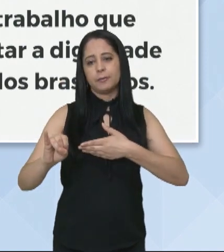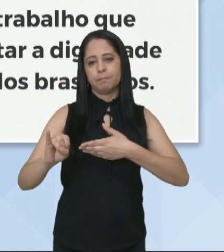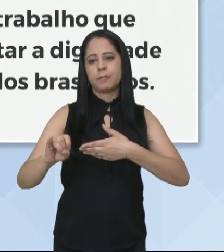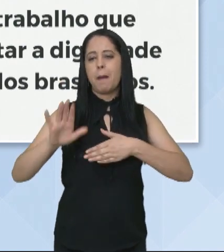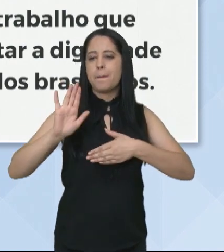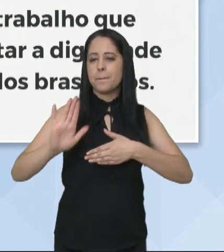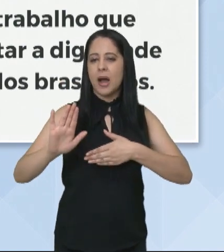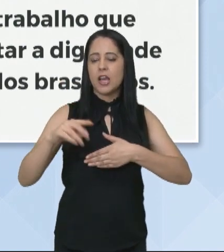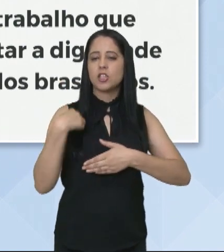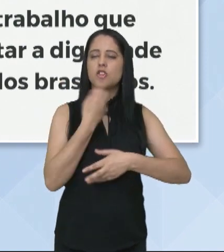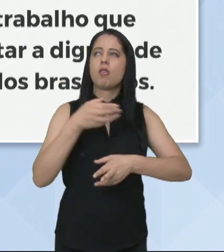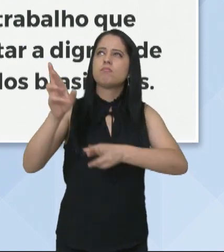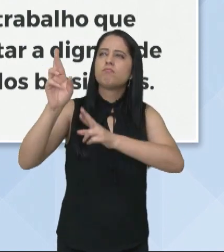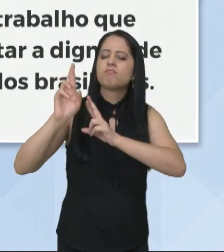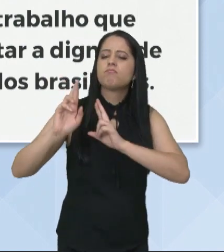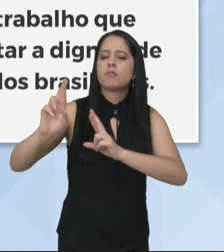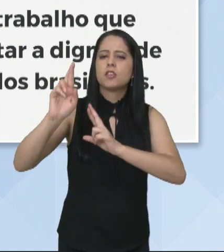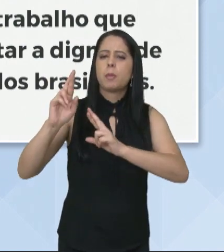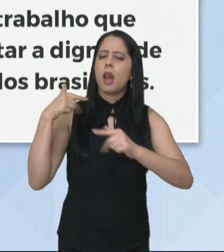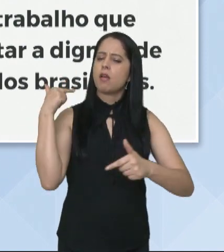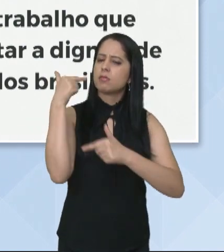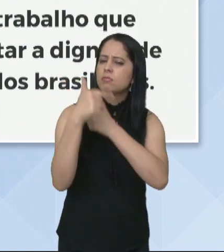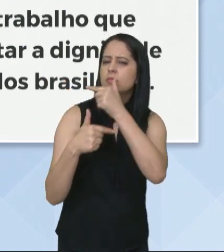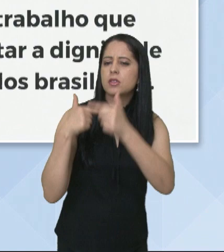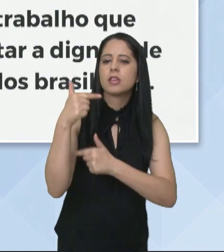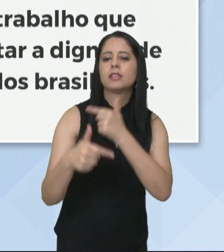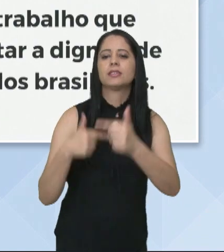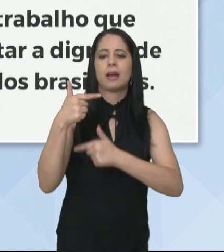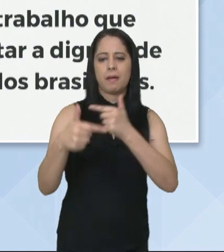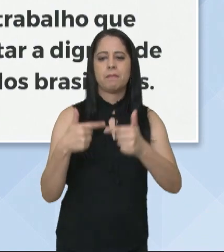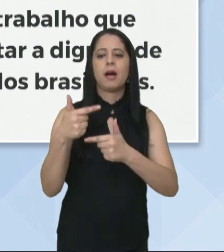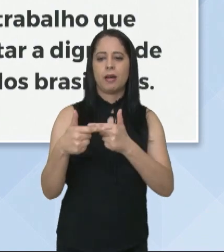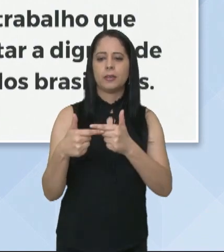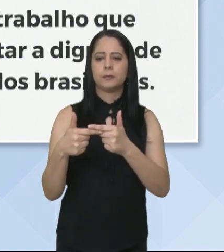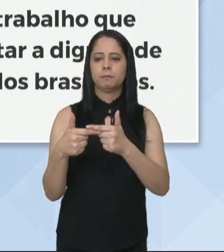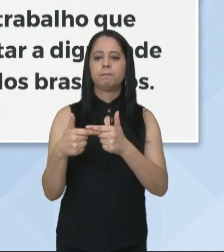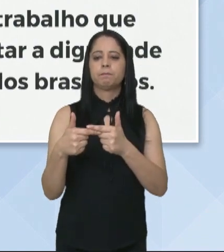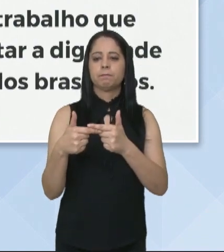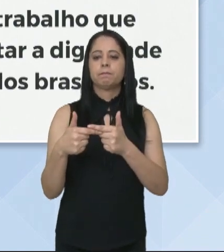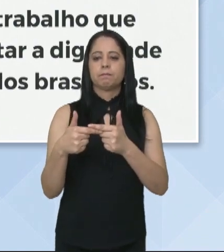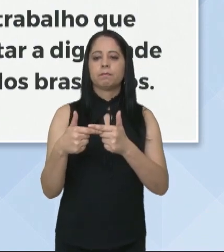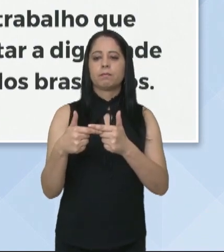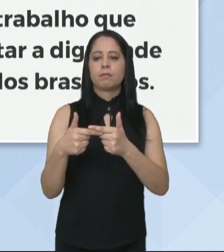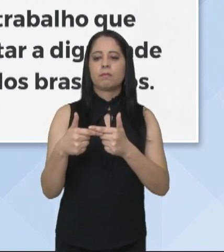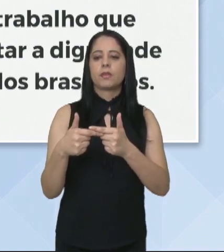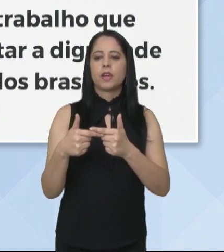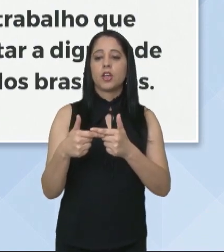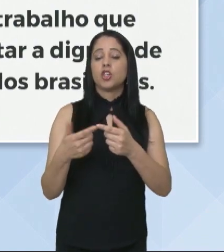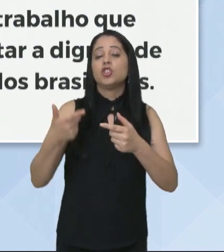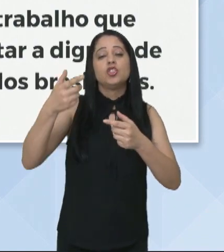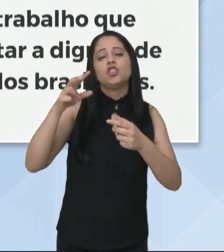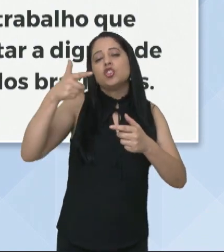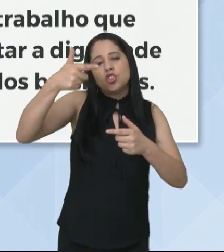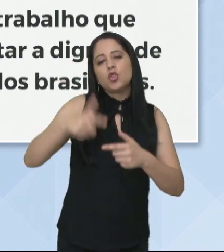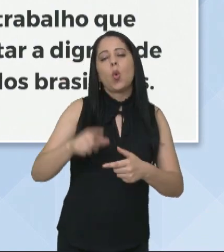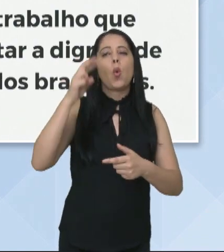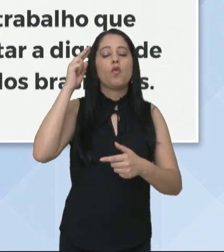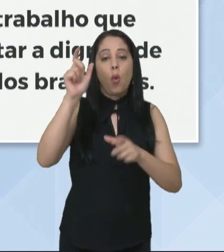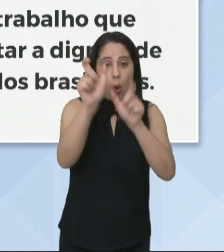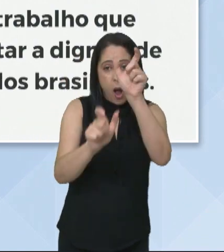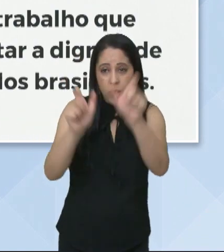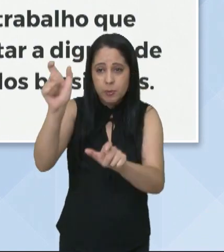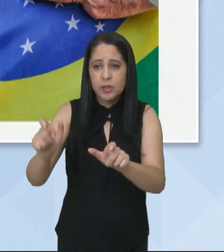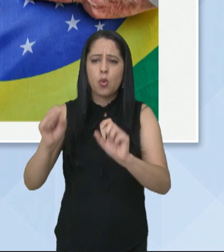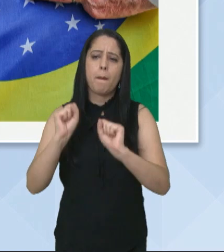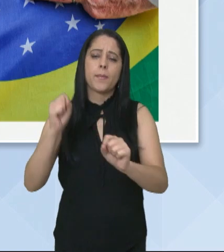com muita esperança e trabalho, vamos resgatar a dignidade e os sonhos dos